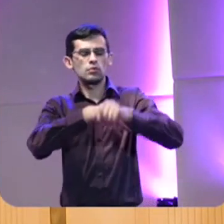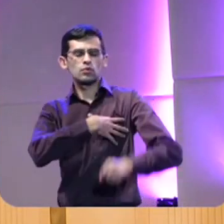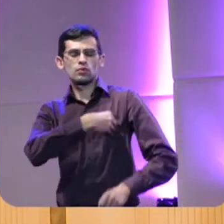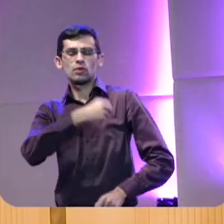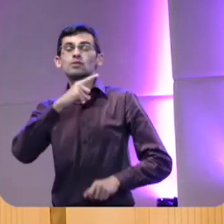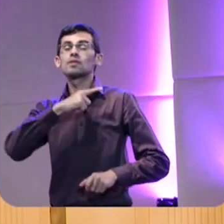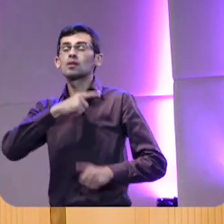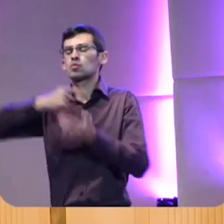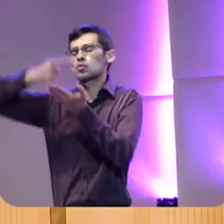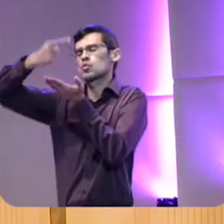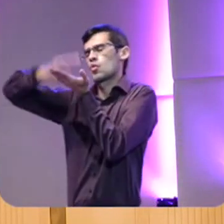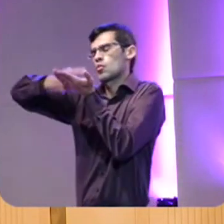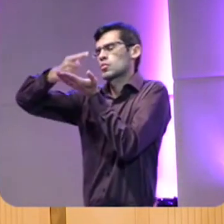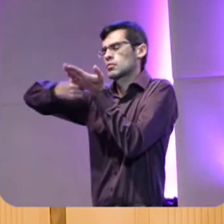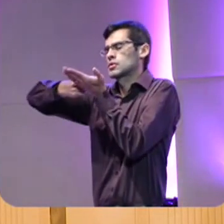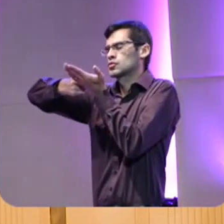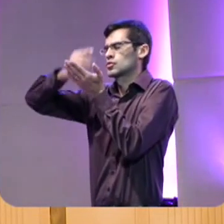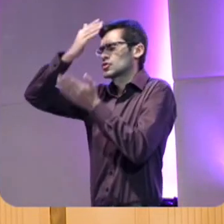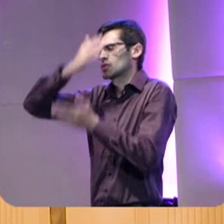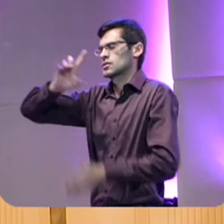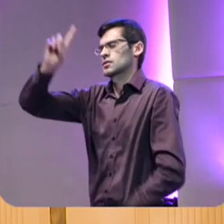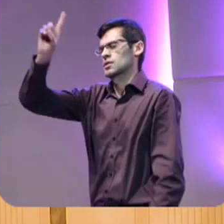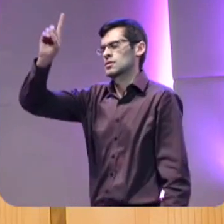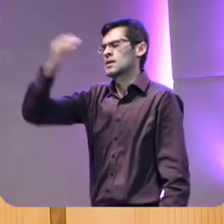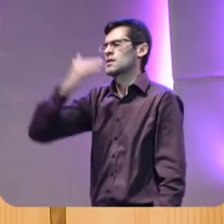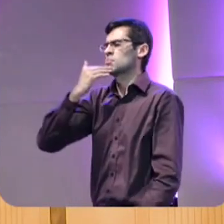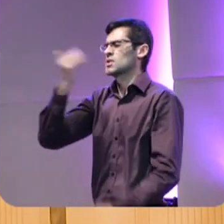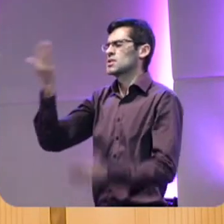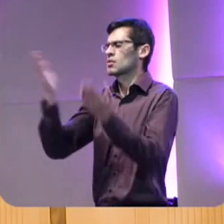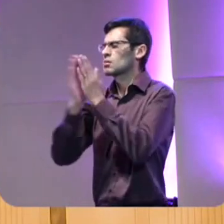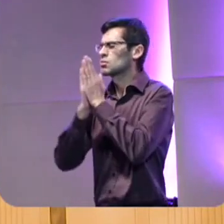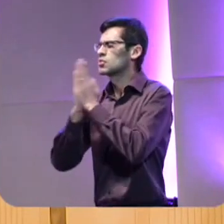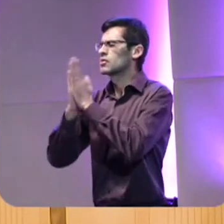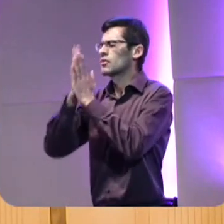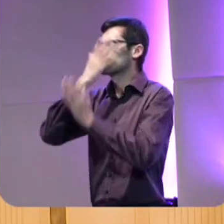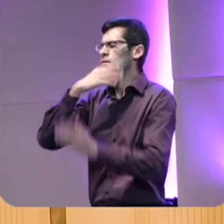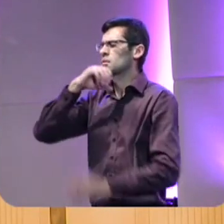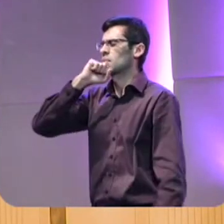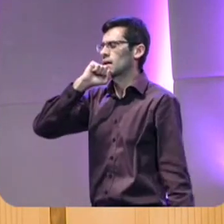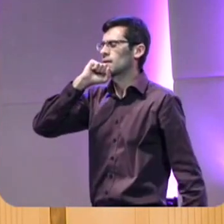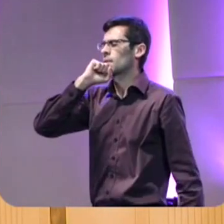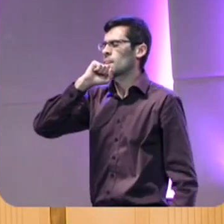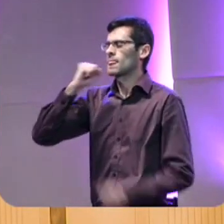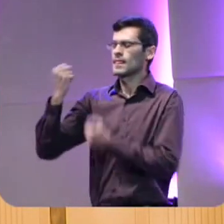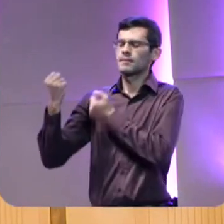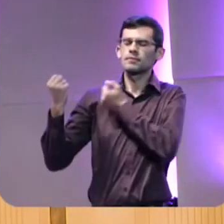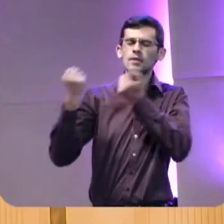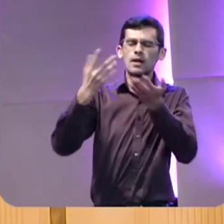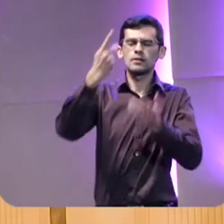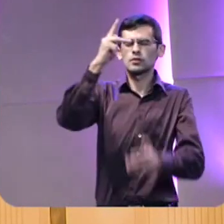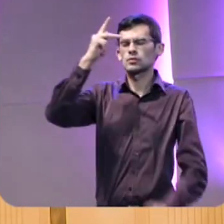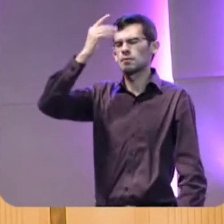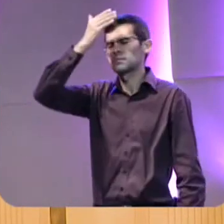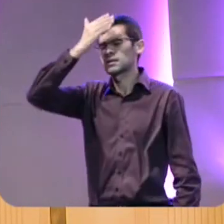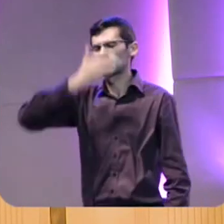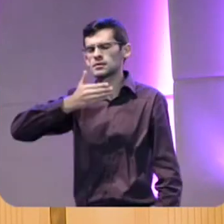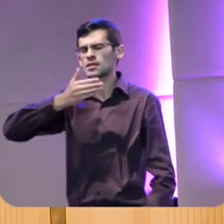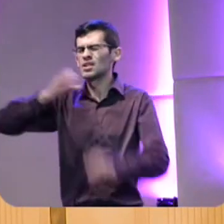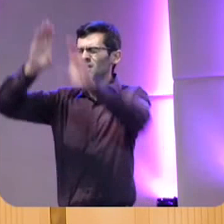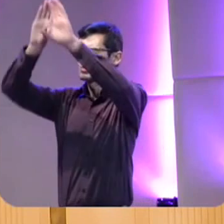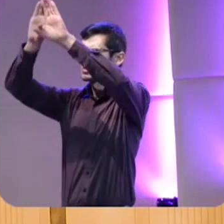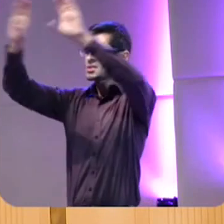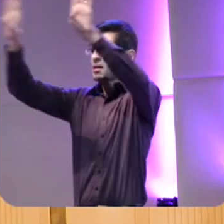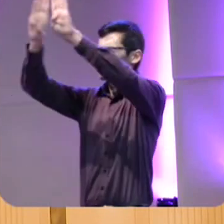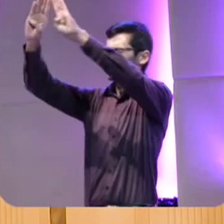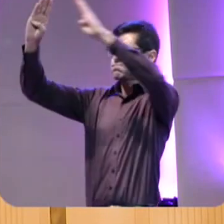se comprometem com o Senhor. E eu quero te pedir, Pai, derrama da tua presença sobre eles, abre as janelas dos